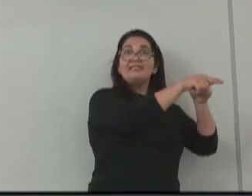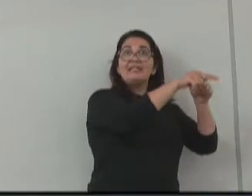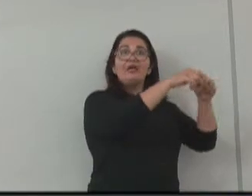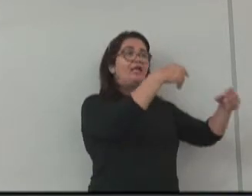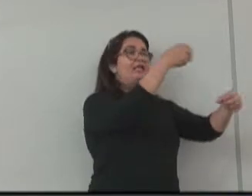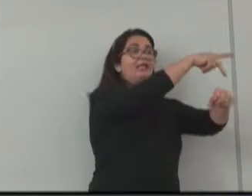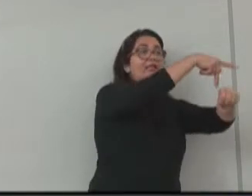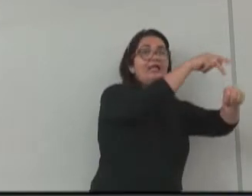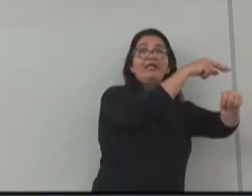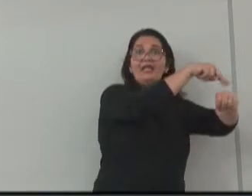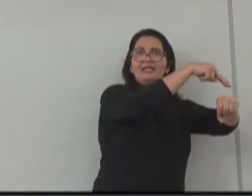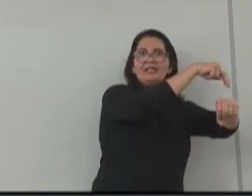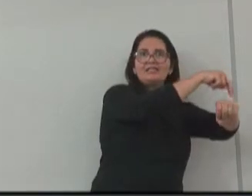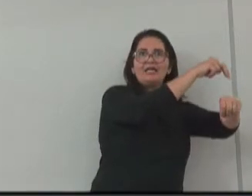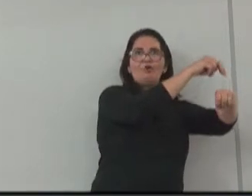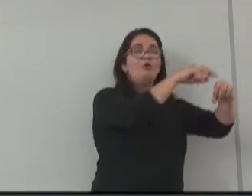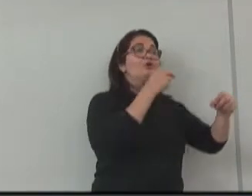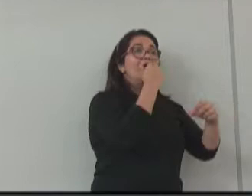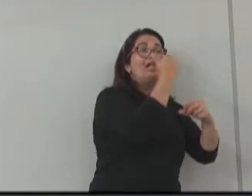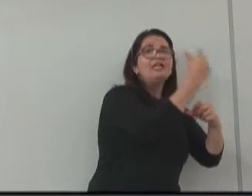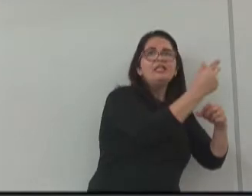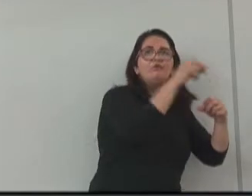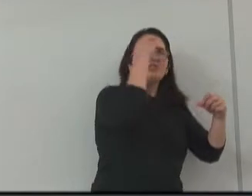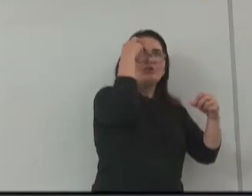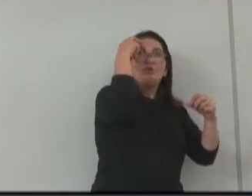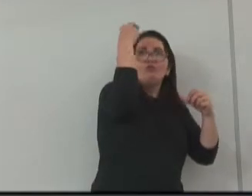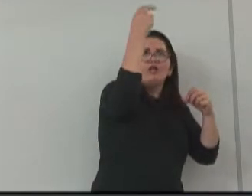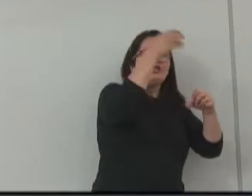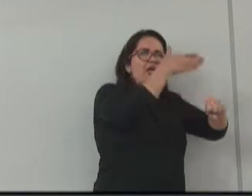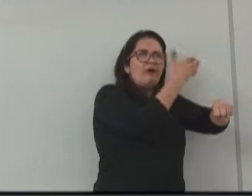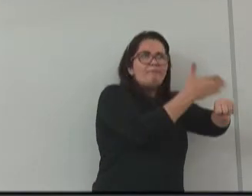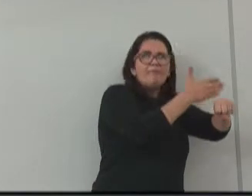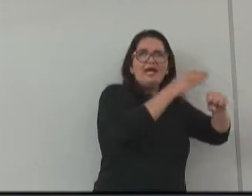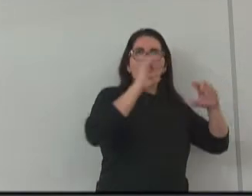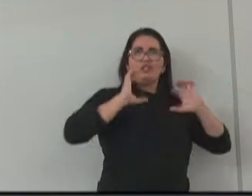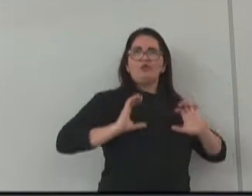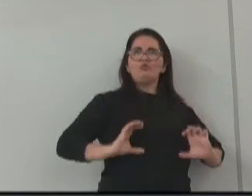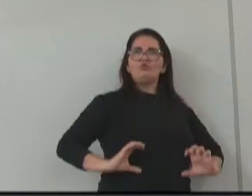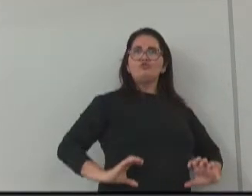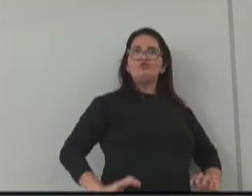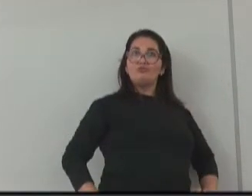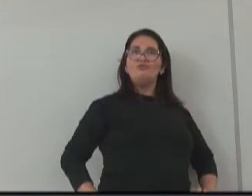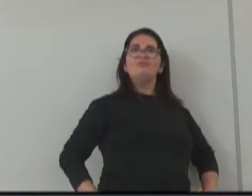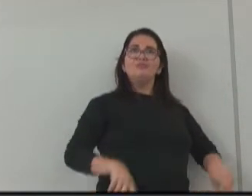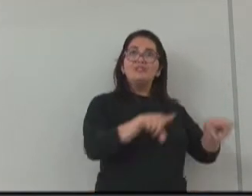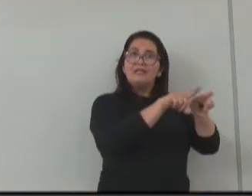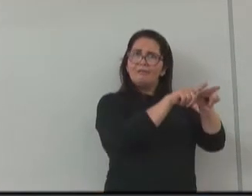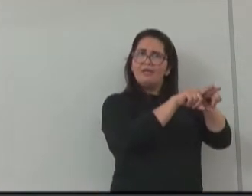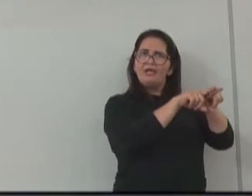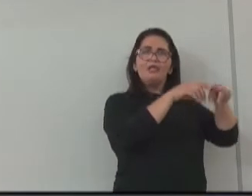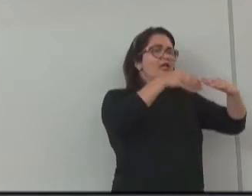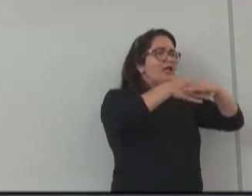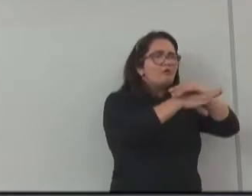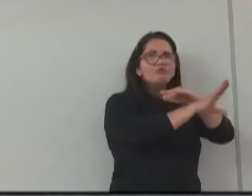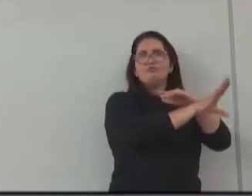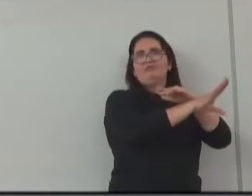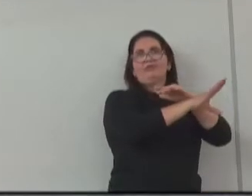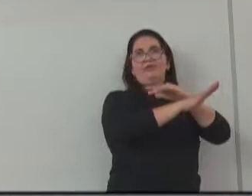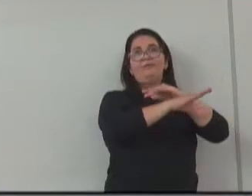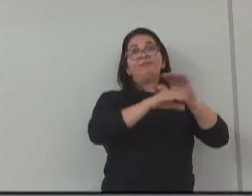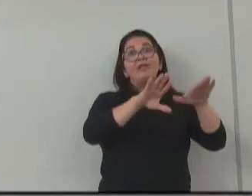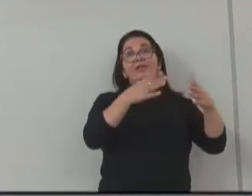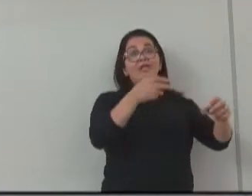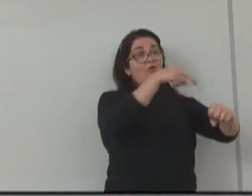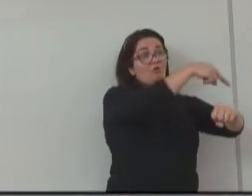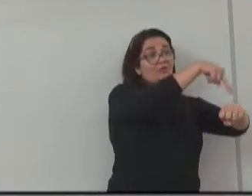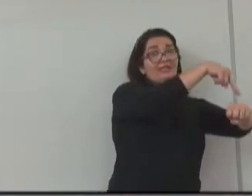vezes, um conjunto mais ou menos definido de culturas, práticas sociais, idiomas, entre outros. A nação não significa